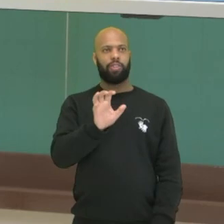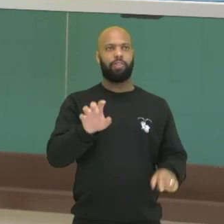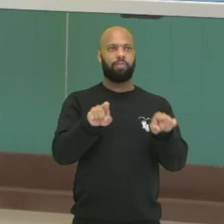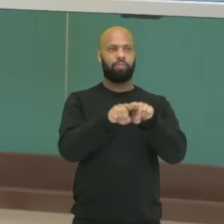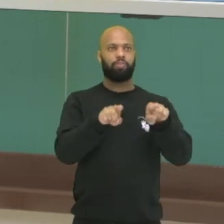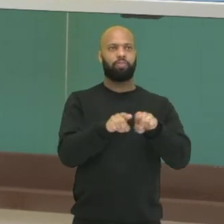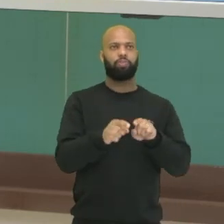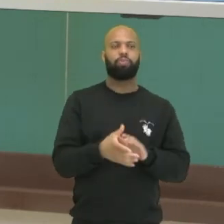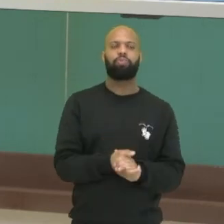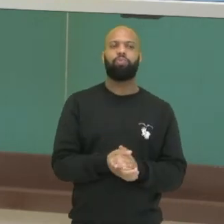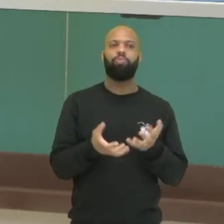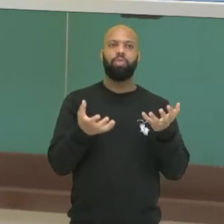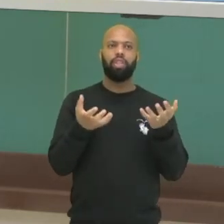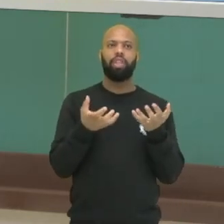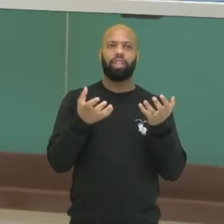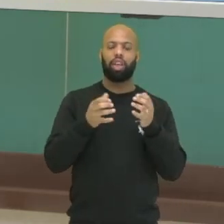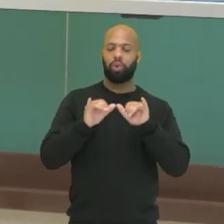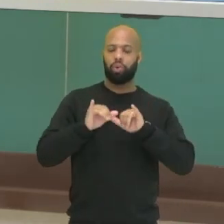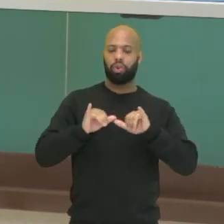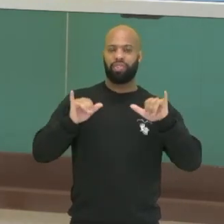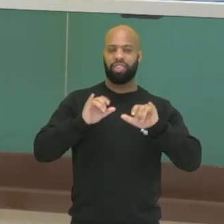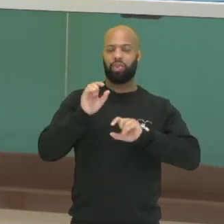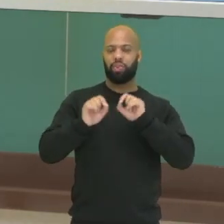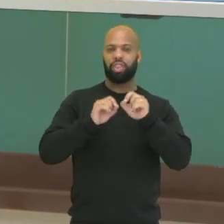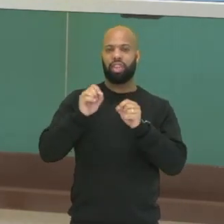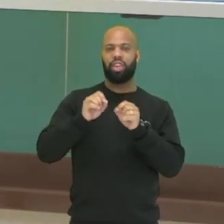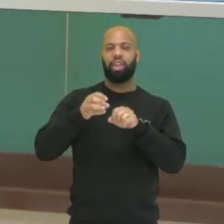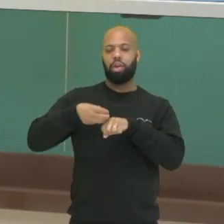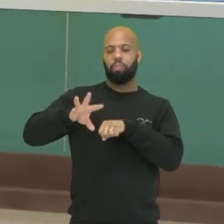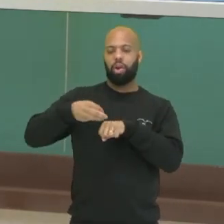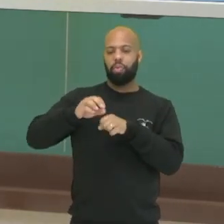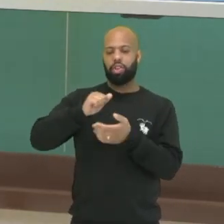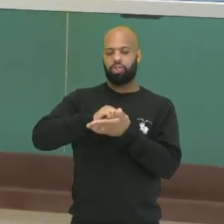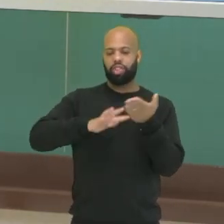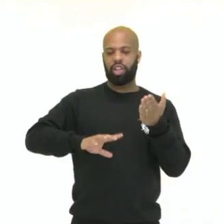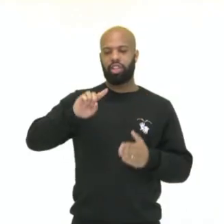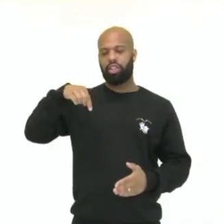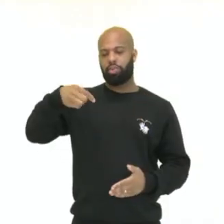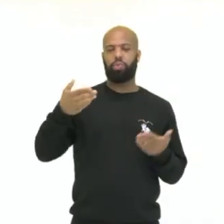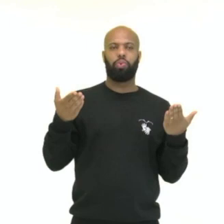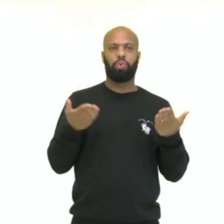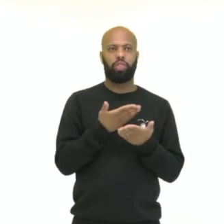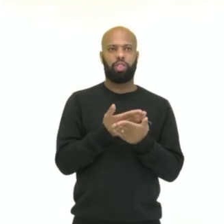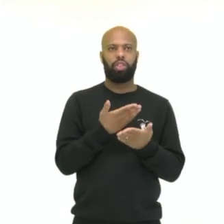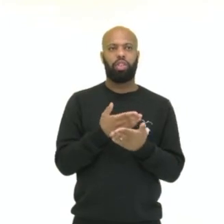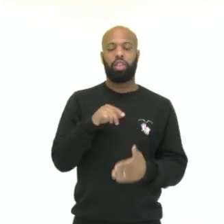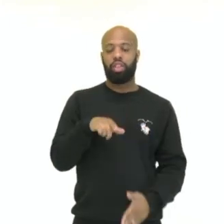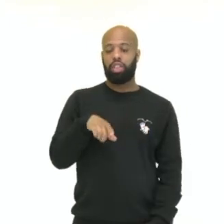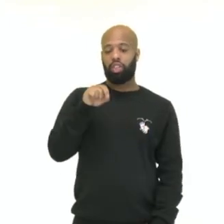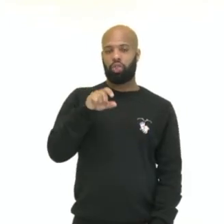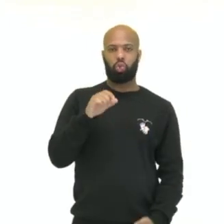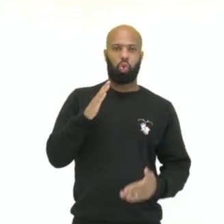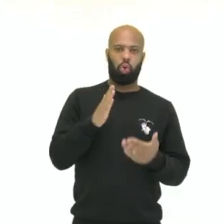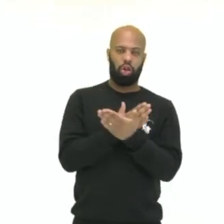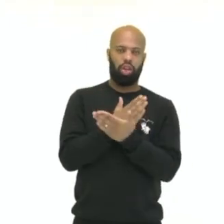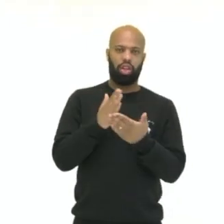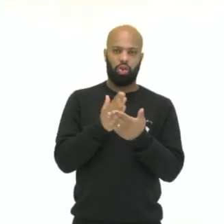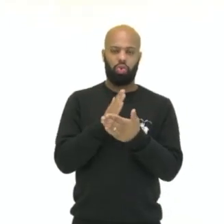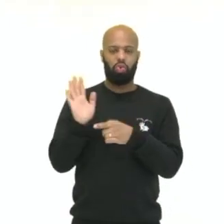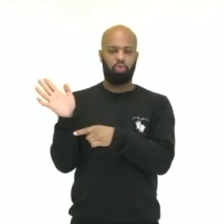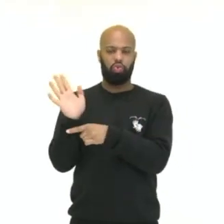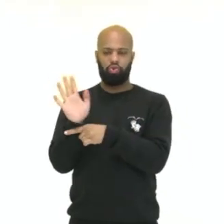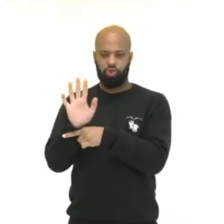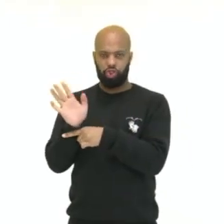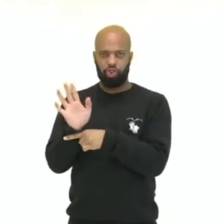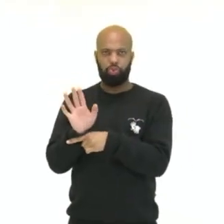Cage. Quero deixar aqui hoje uma sugestão de atividade para o final, depois da nossa aula. Escolha o trecho de um filme, deixa